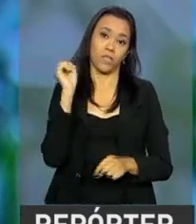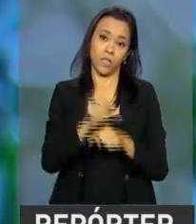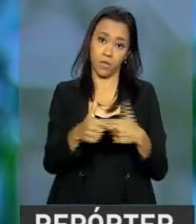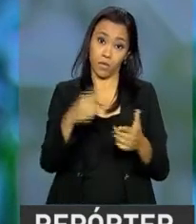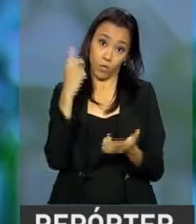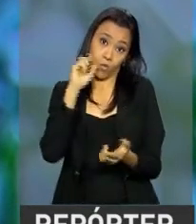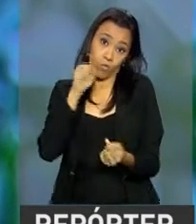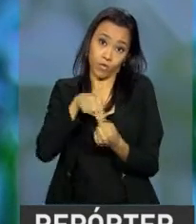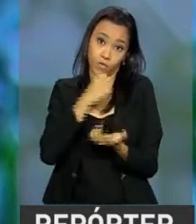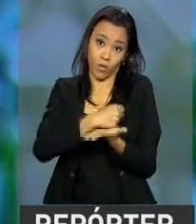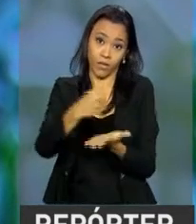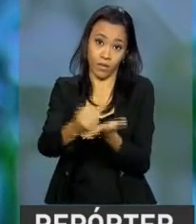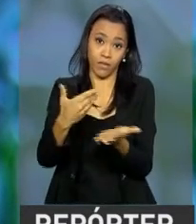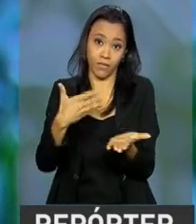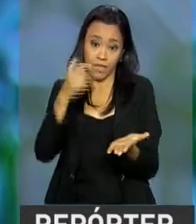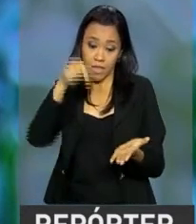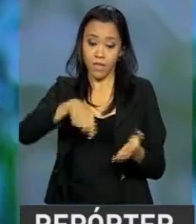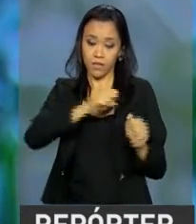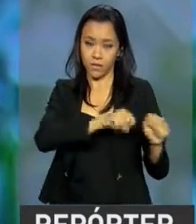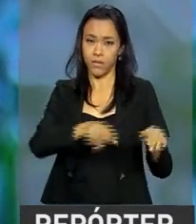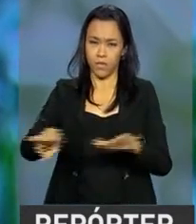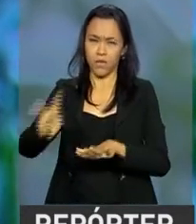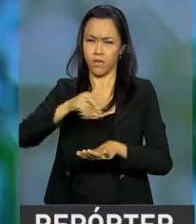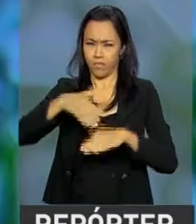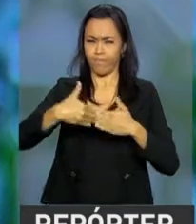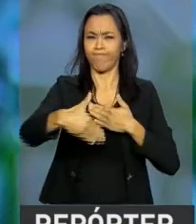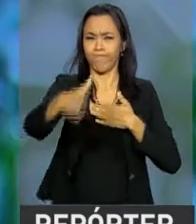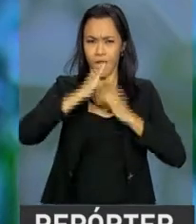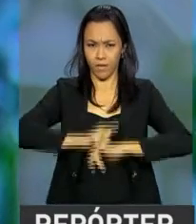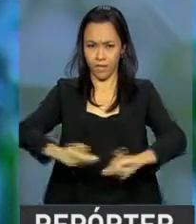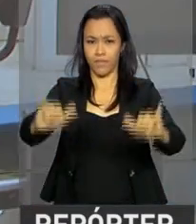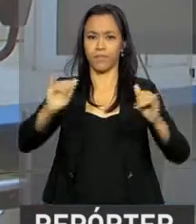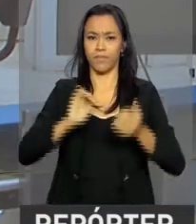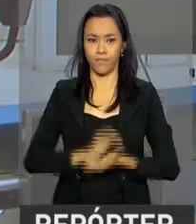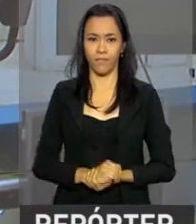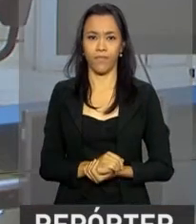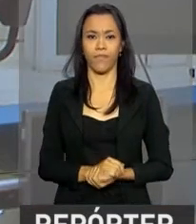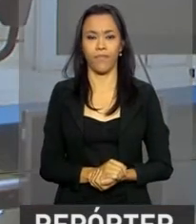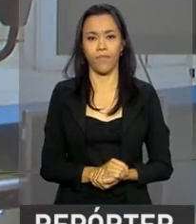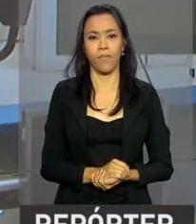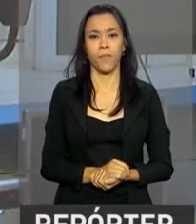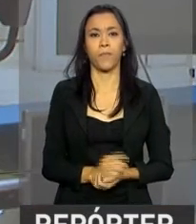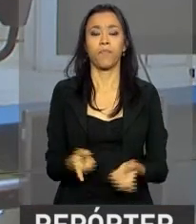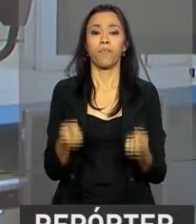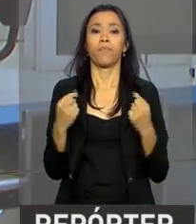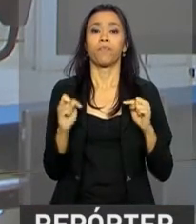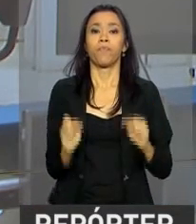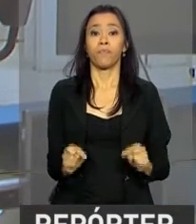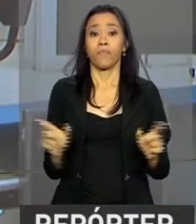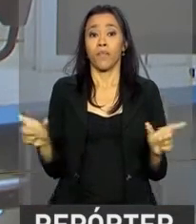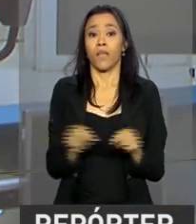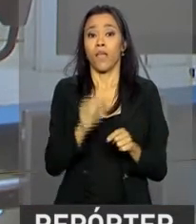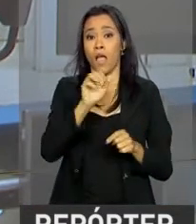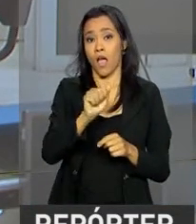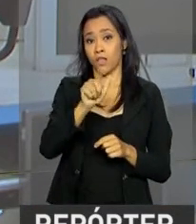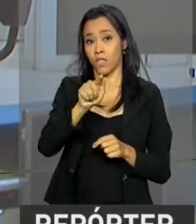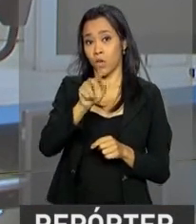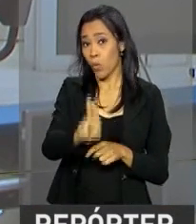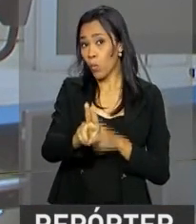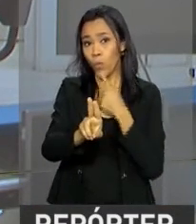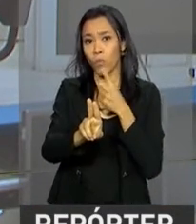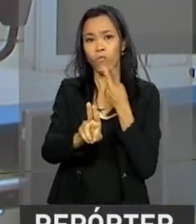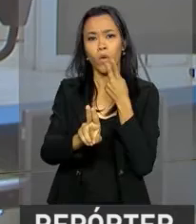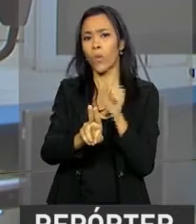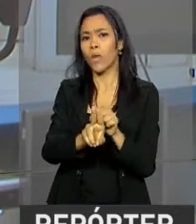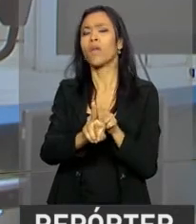de pessoas nesta semana nós estaremos lançando este plano ea advocacia geral da união informou que